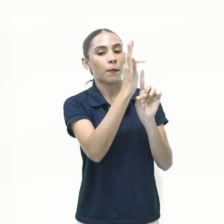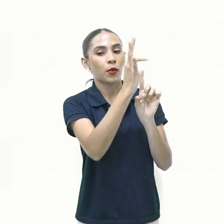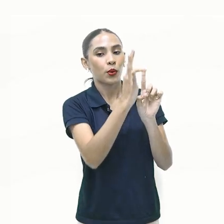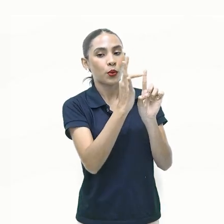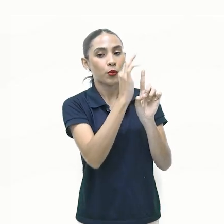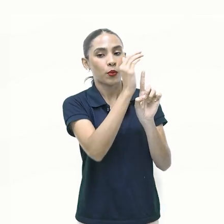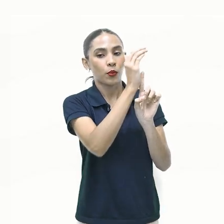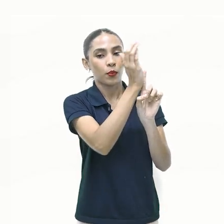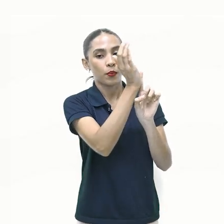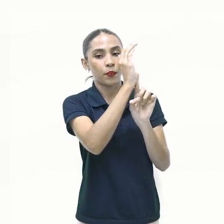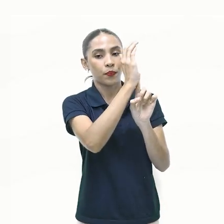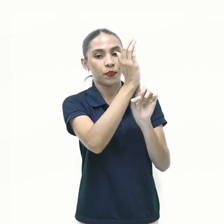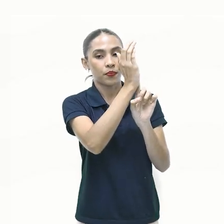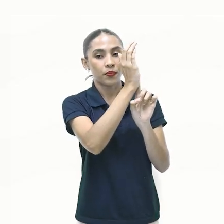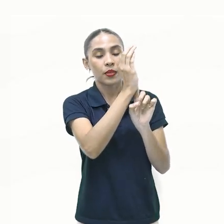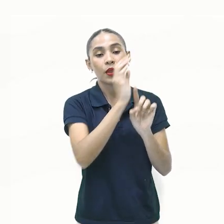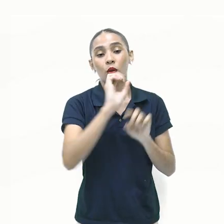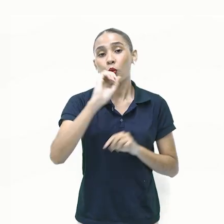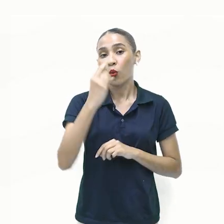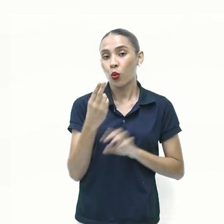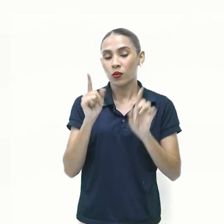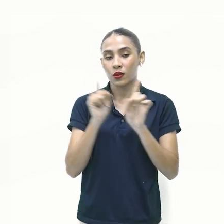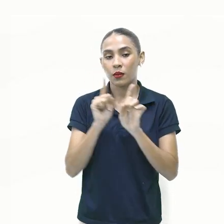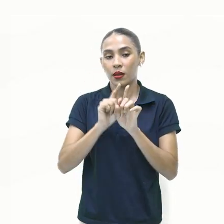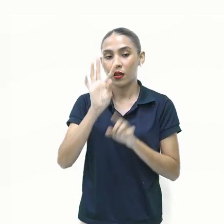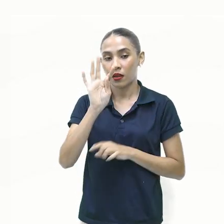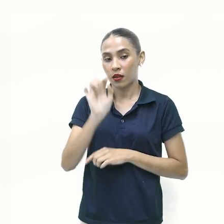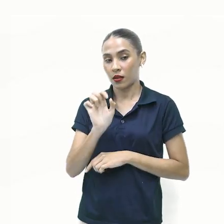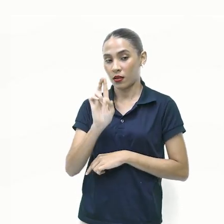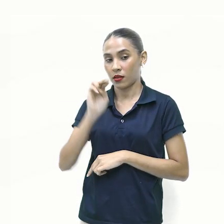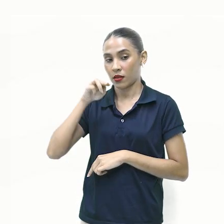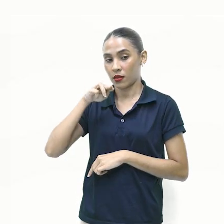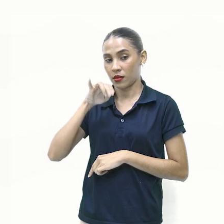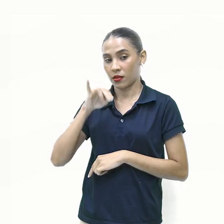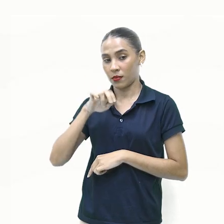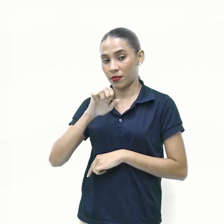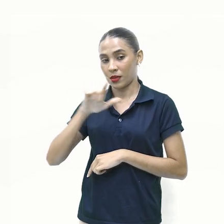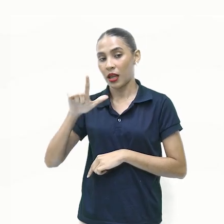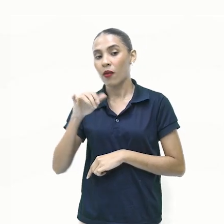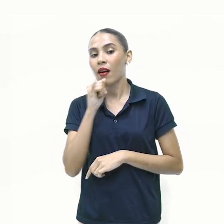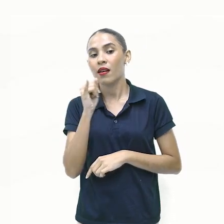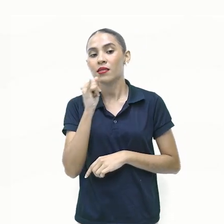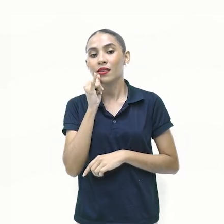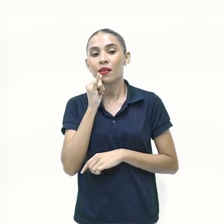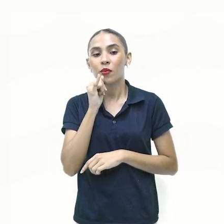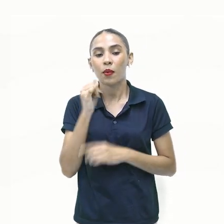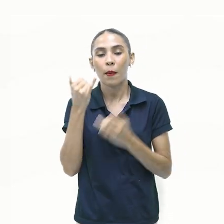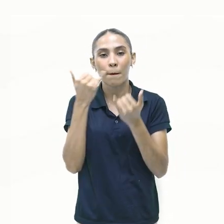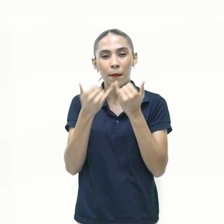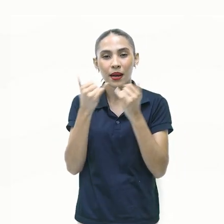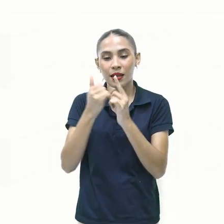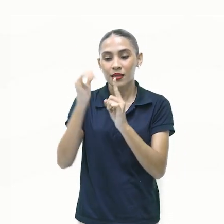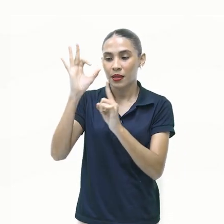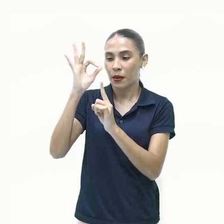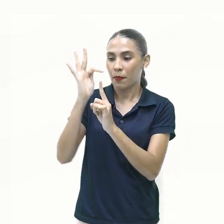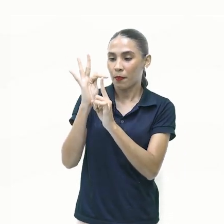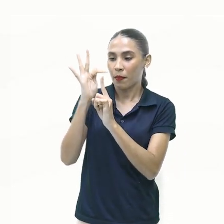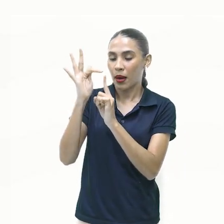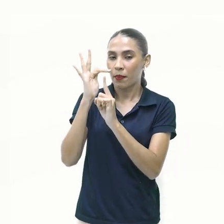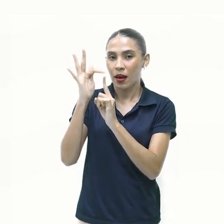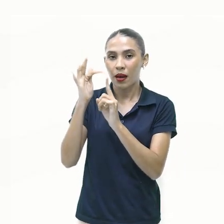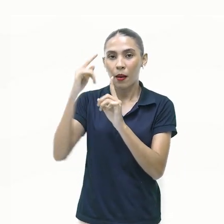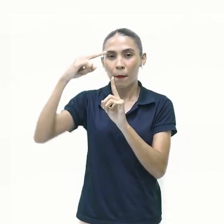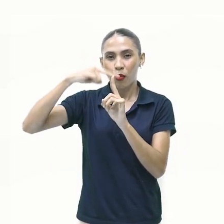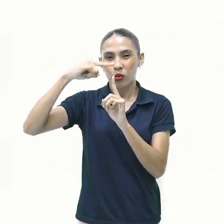caule dessa planta. Ou poderia ser terminal, quando a flor, ela aparece aqui, na extremidade